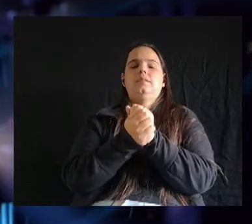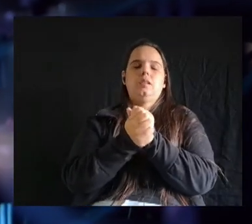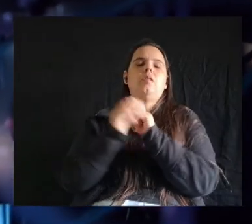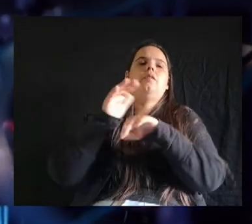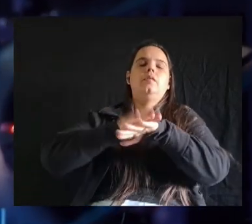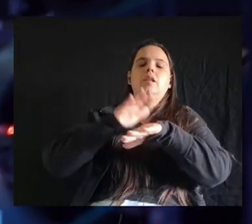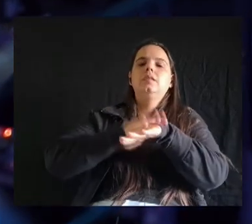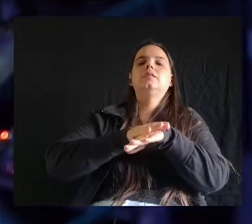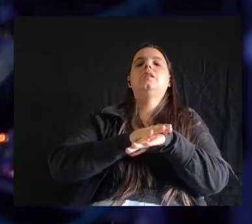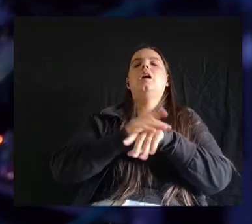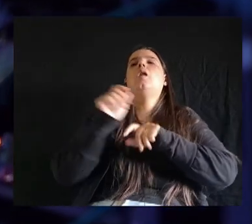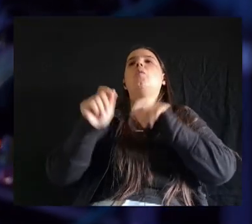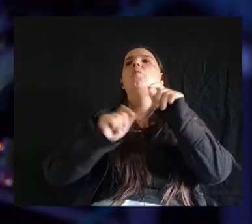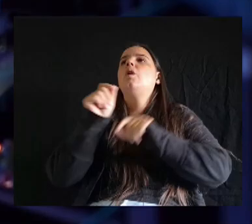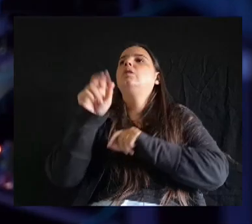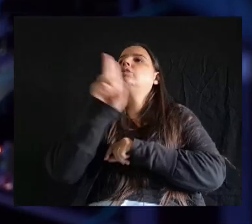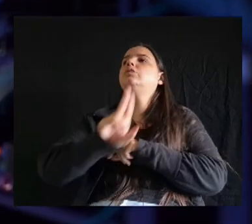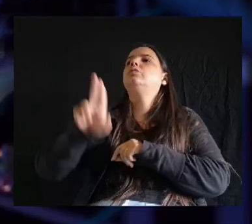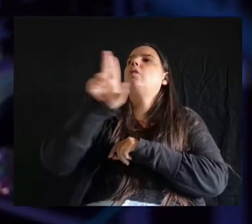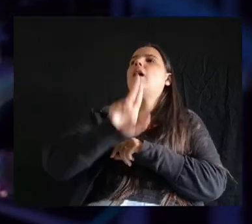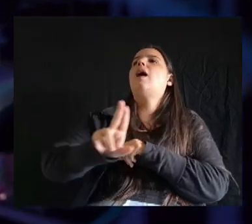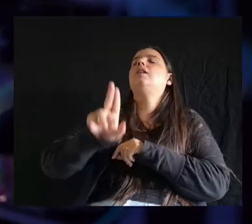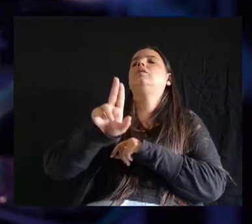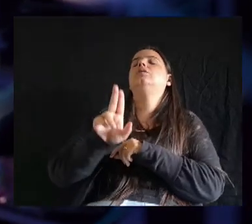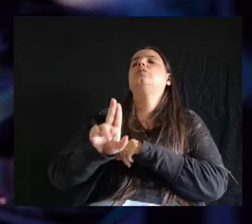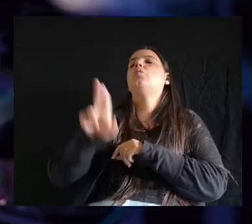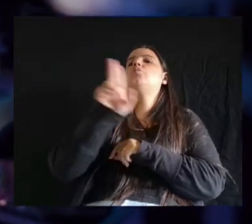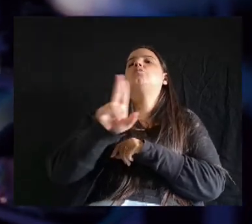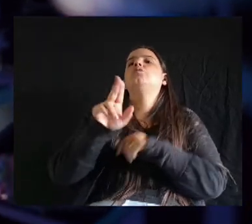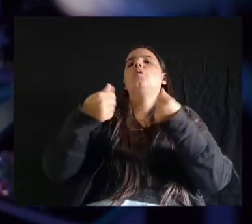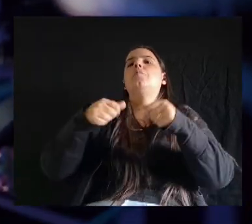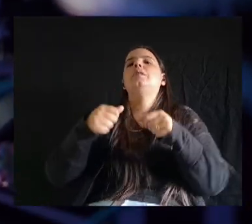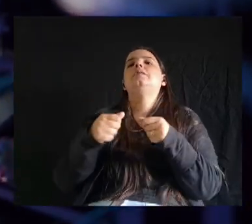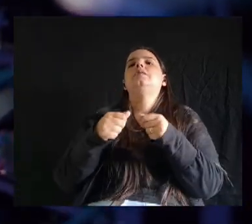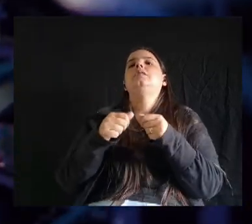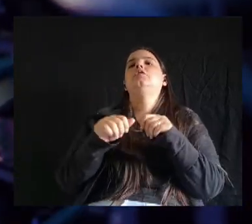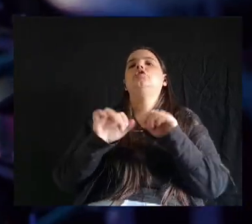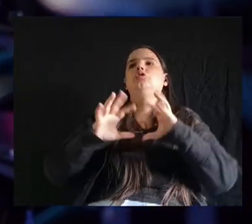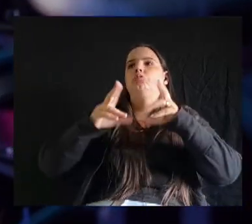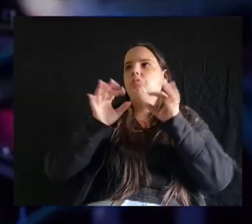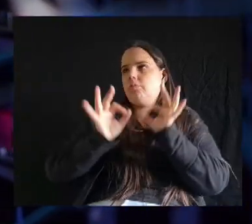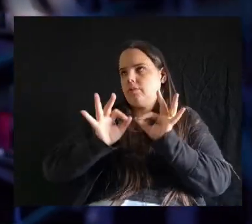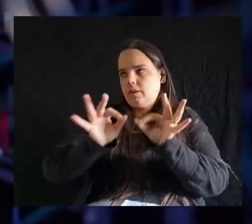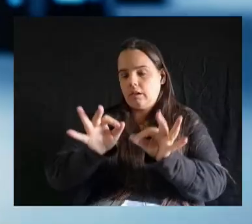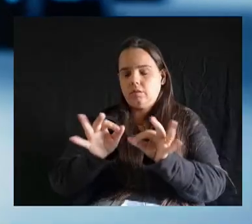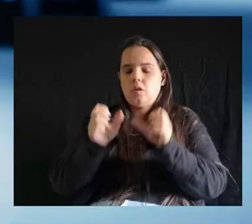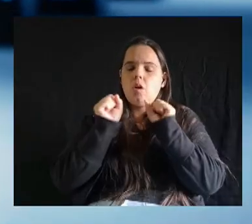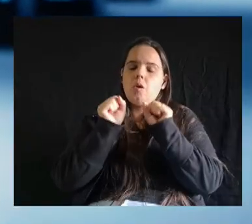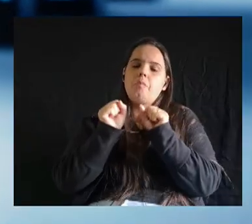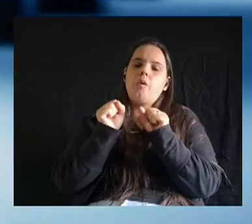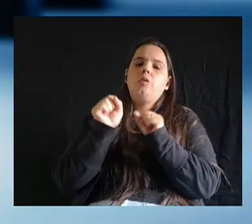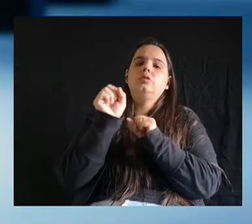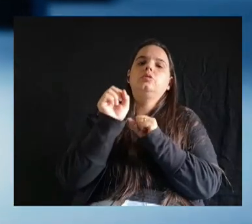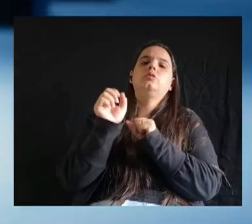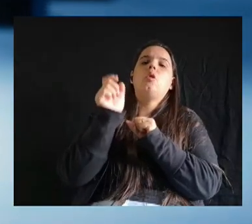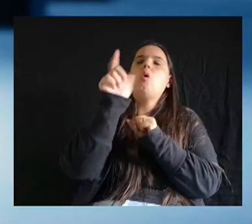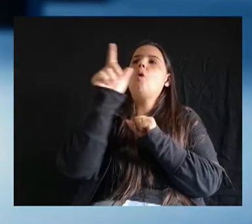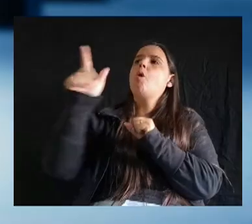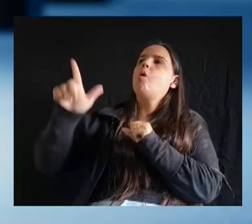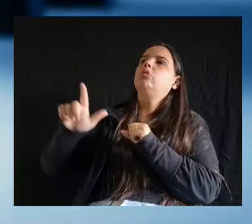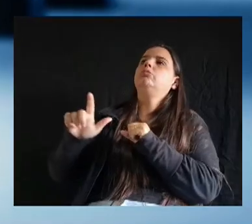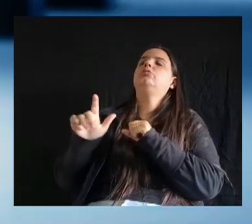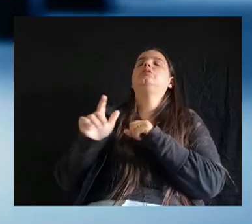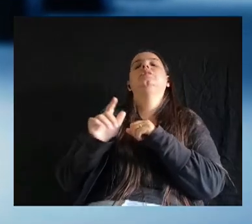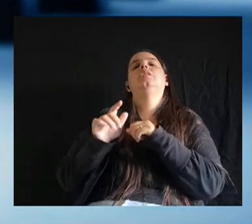os usuários não estiverem usando, eu não preciso ter todo o data center funcionando. Eu posso, né, ativar parte do data center de acordo